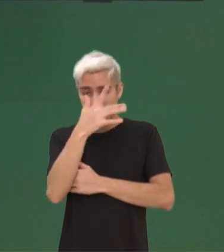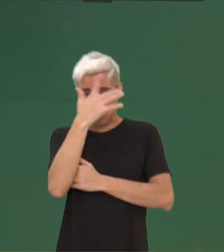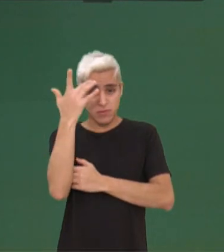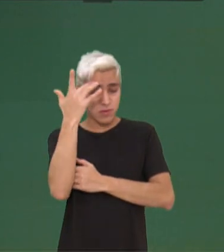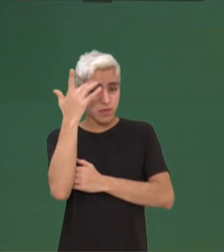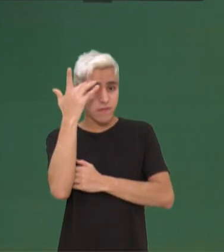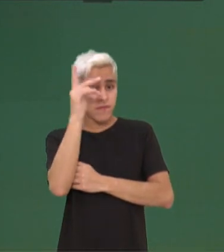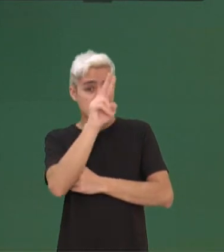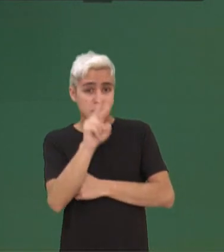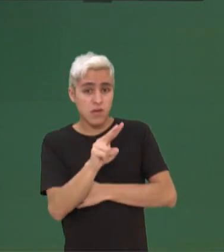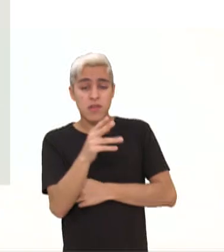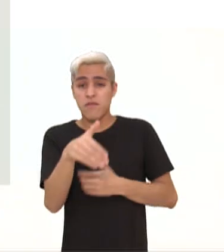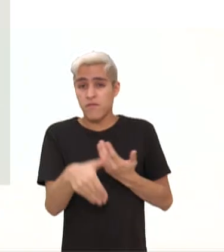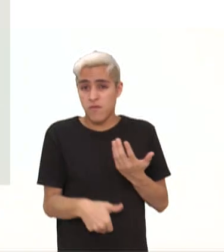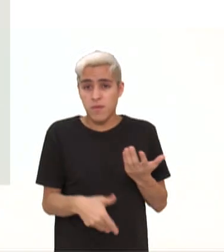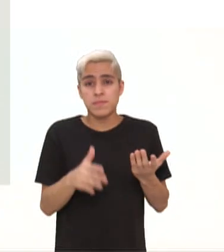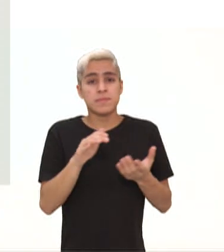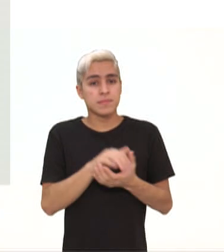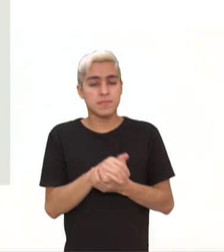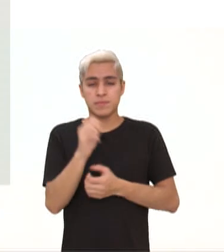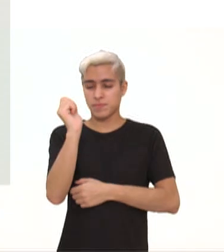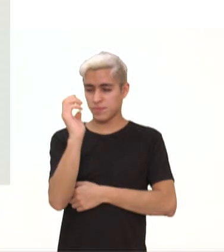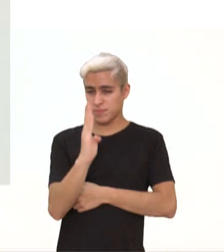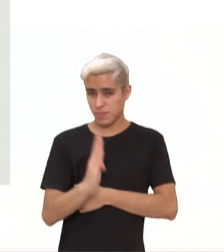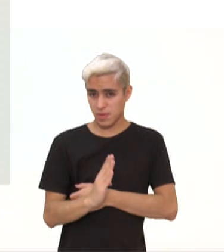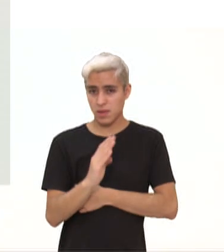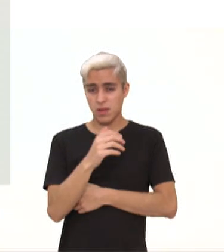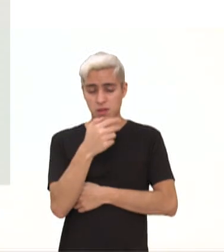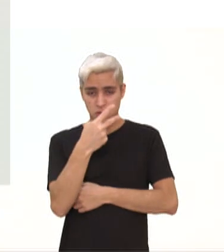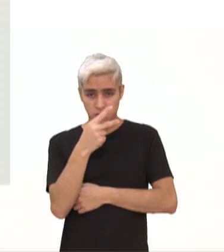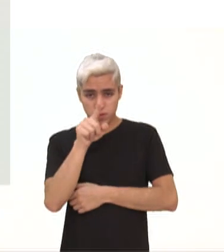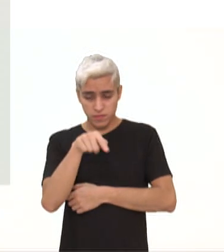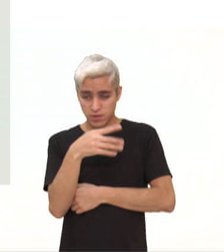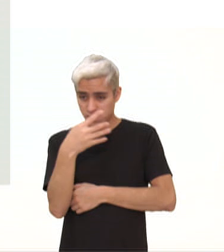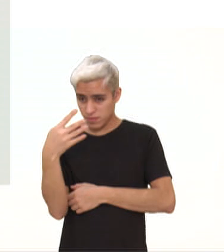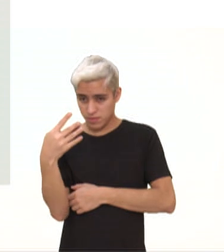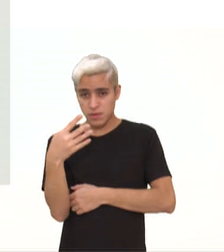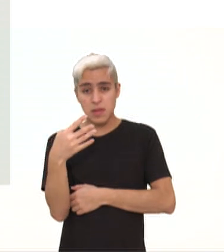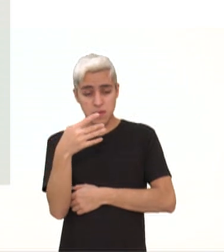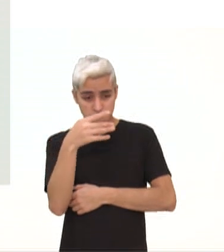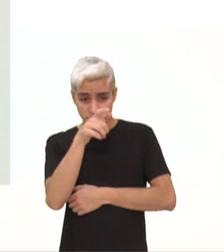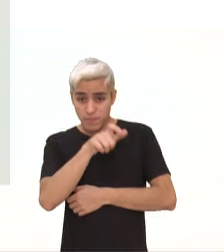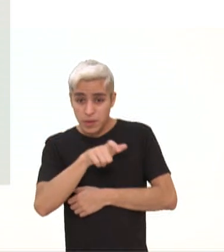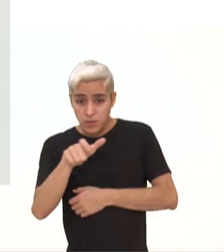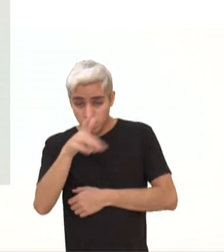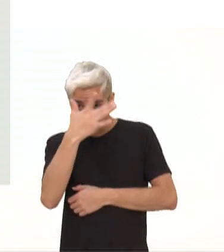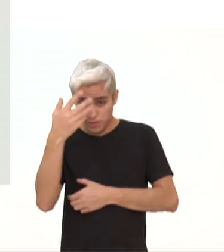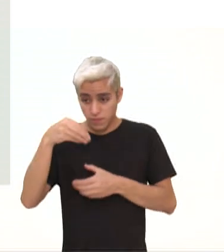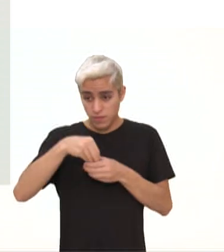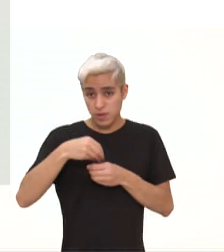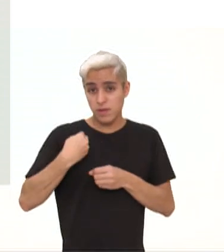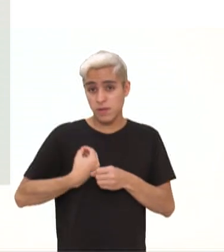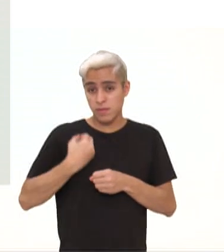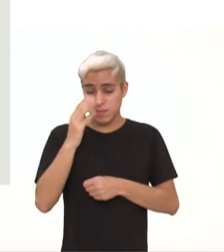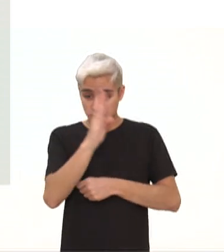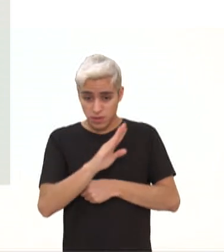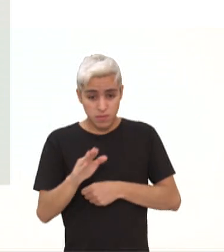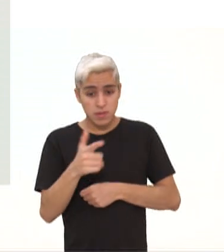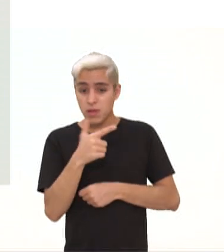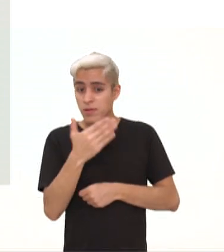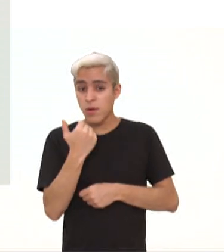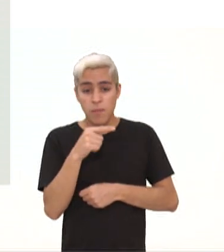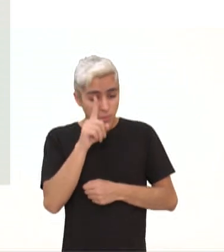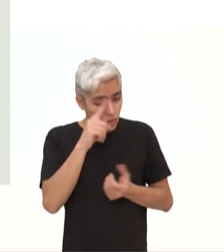dos venezuelanos que passam fome. No Brasil, 2,4% dos brasileiros não têm o que comer todos